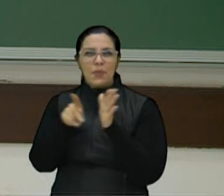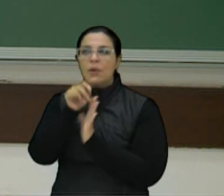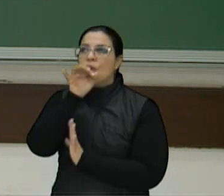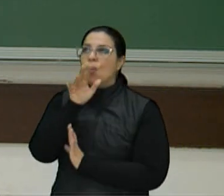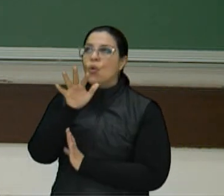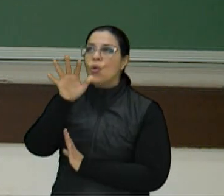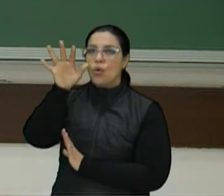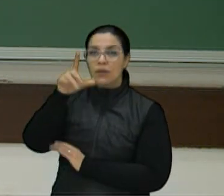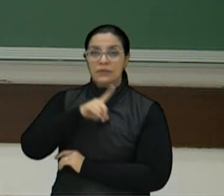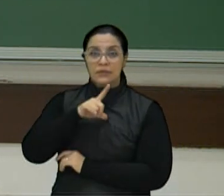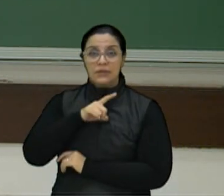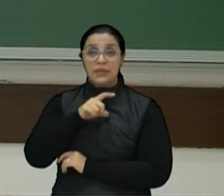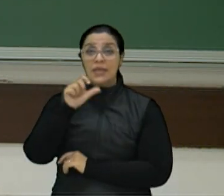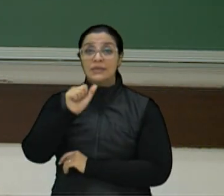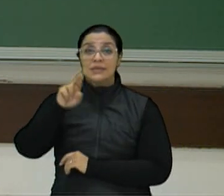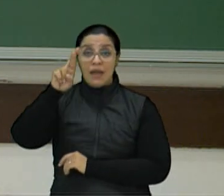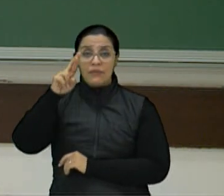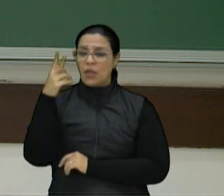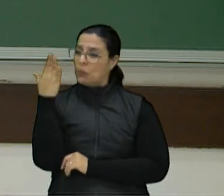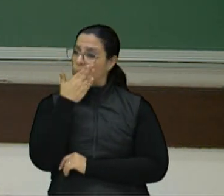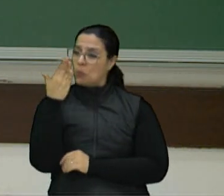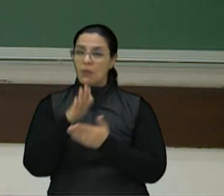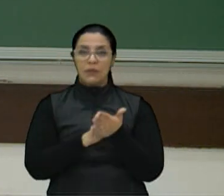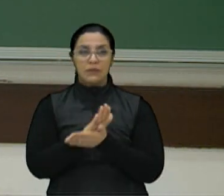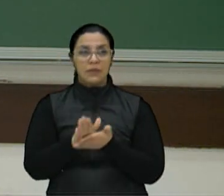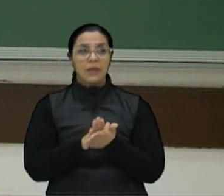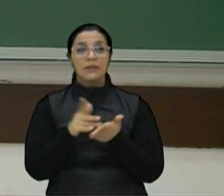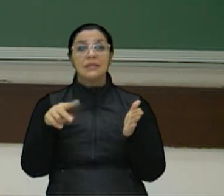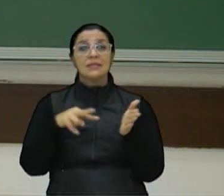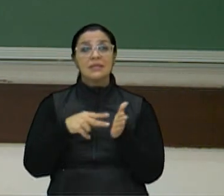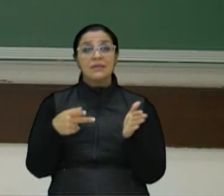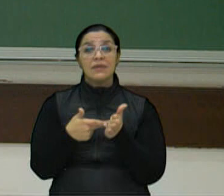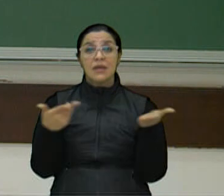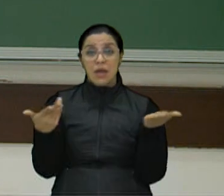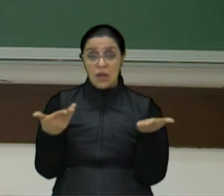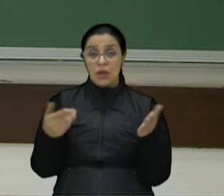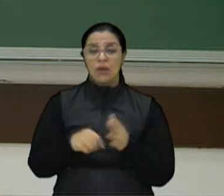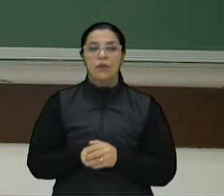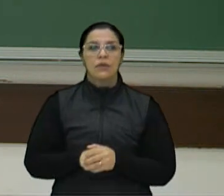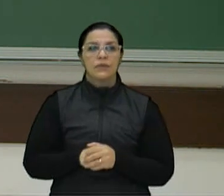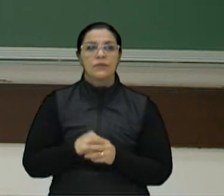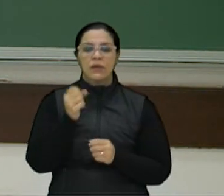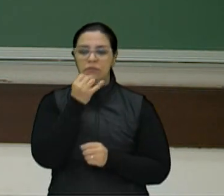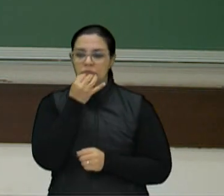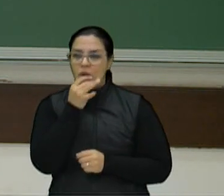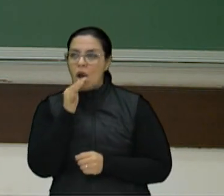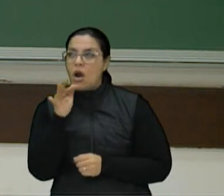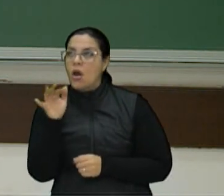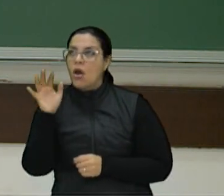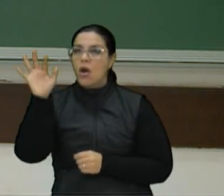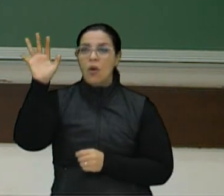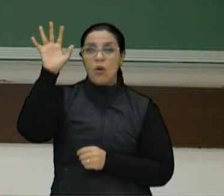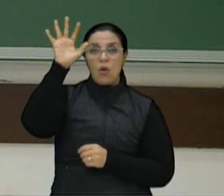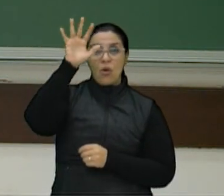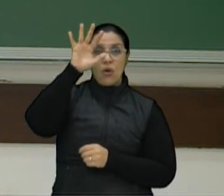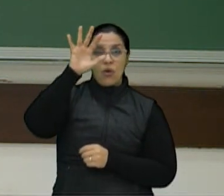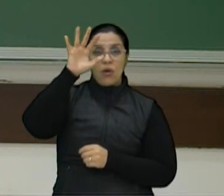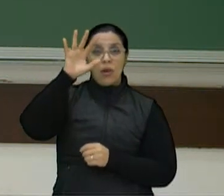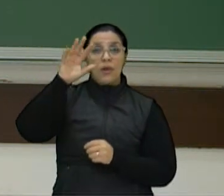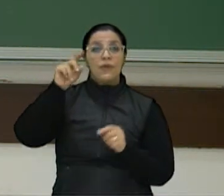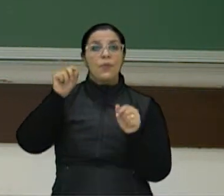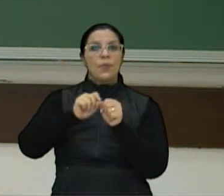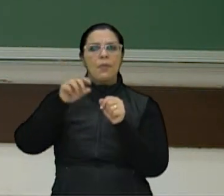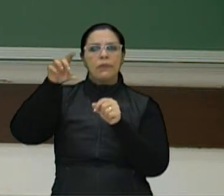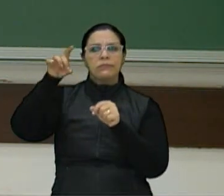boca. Este ar, você não está vendo. Ele só, ao ir para a atmosfera, ele só vai